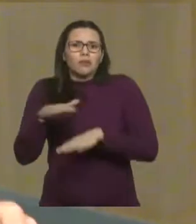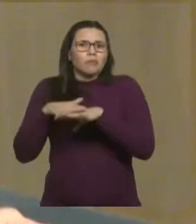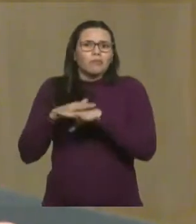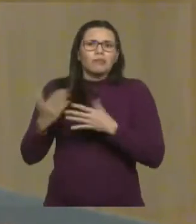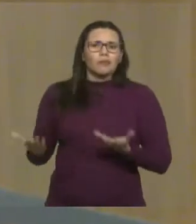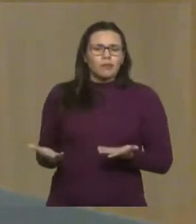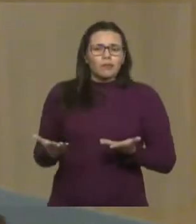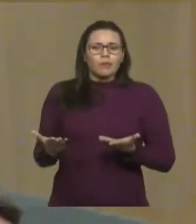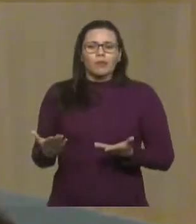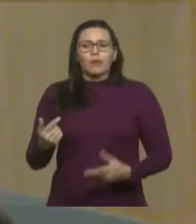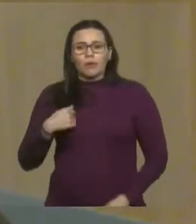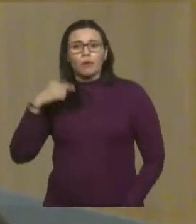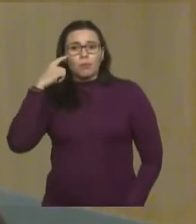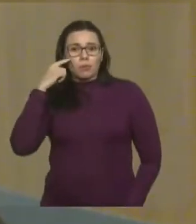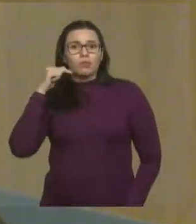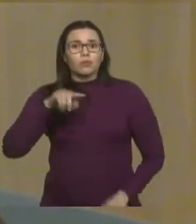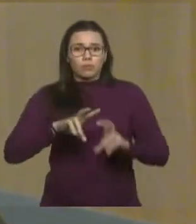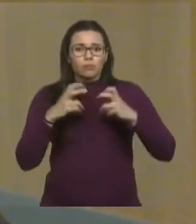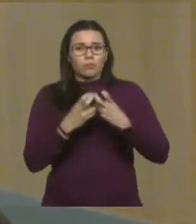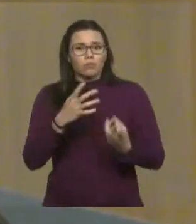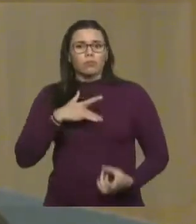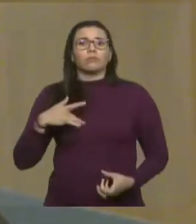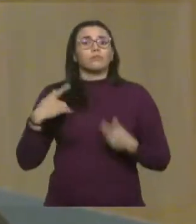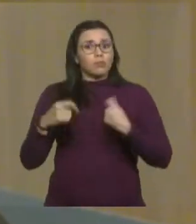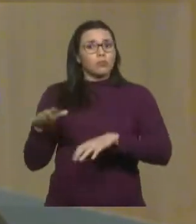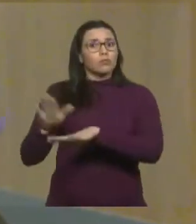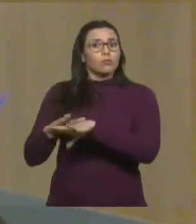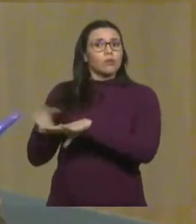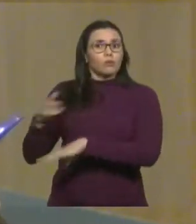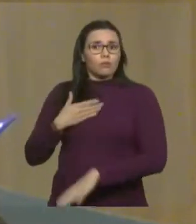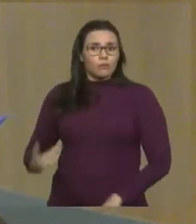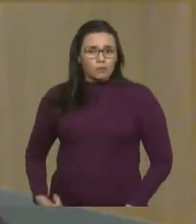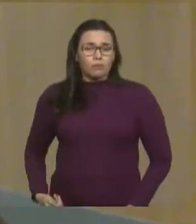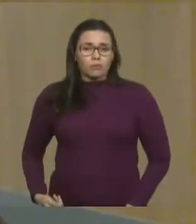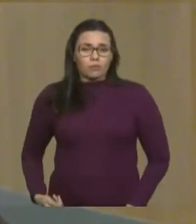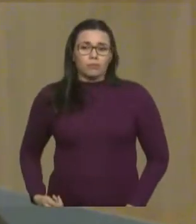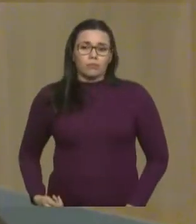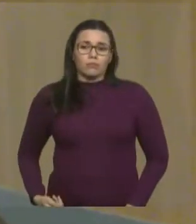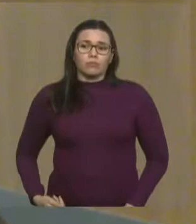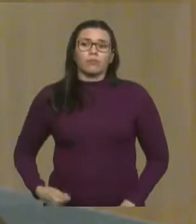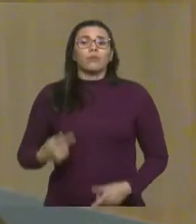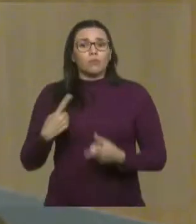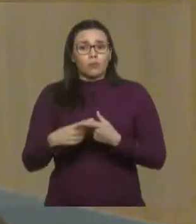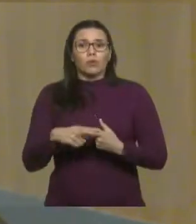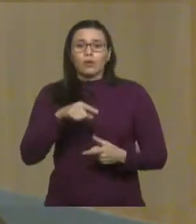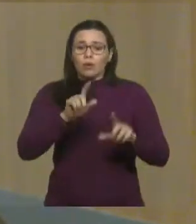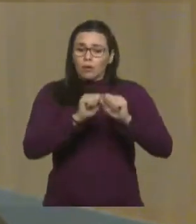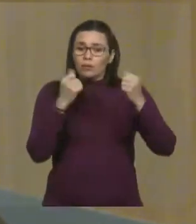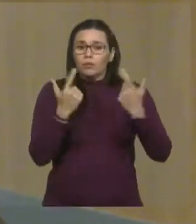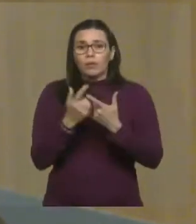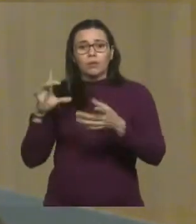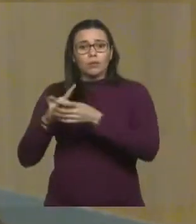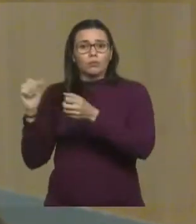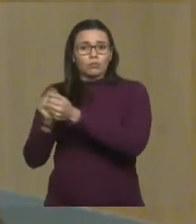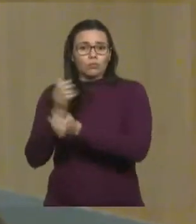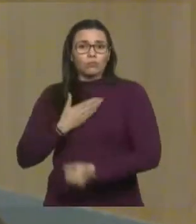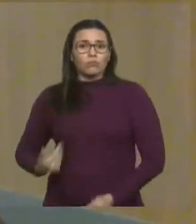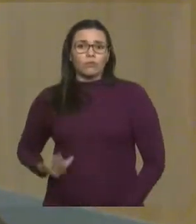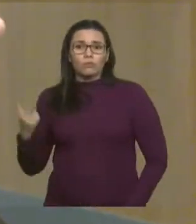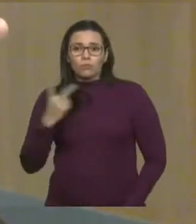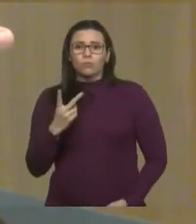falar com o governador, que é preciso, é uma ação legislativa com o executivo para resolver, ter os dois estarem